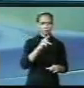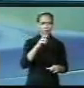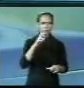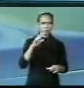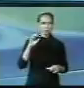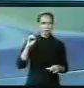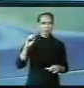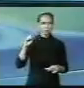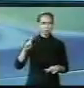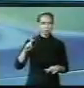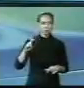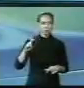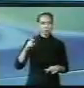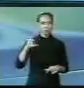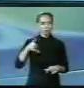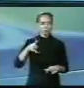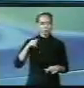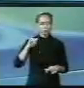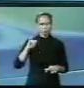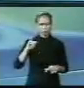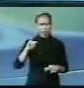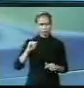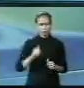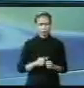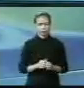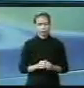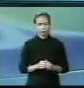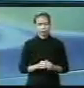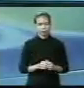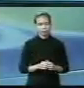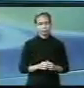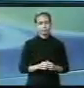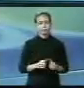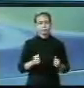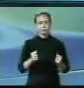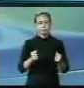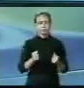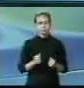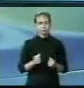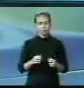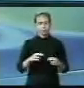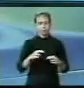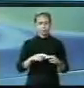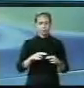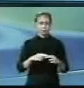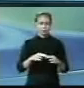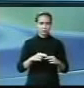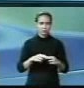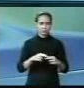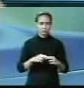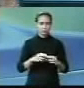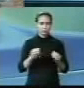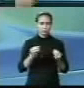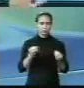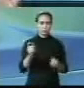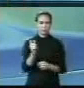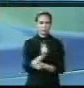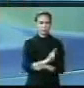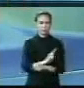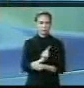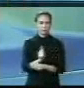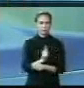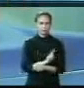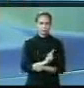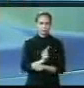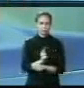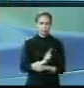segurança, certo? Mas também podem ser usados como componentes de gerenciamento. Por exemplo, o firewall pode gerar estatísticas que podem ser usadas pelo gerente